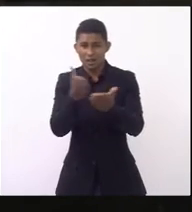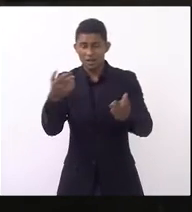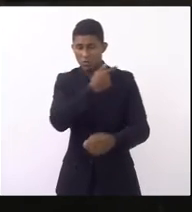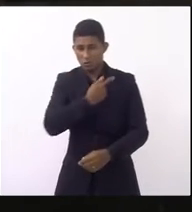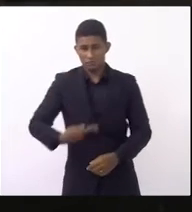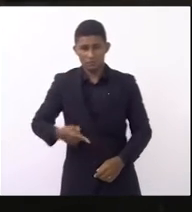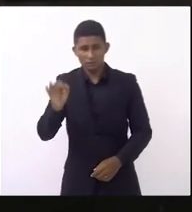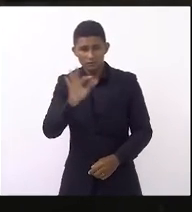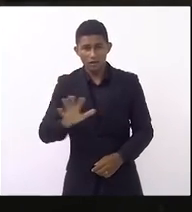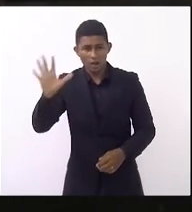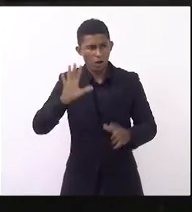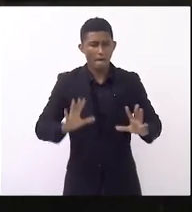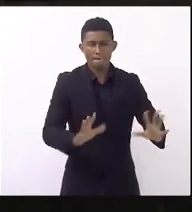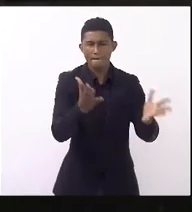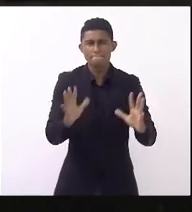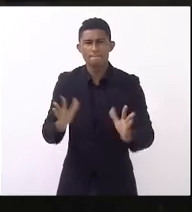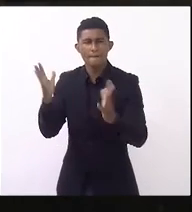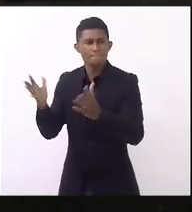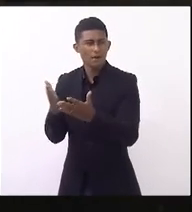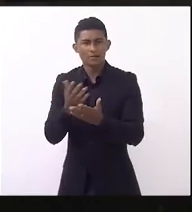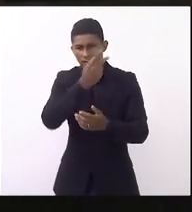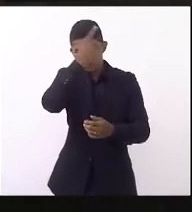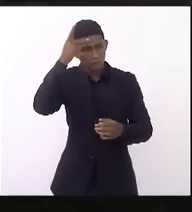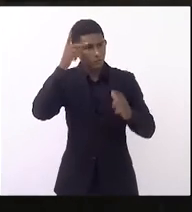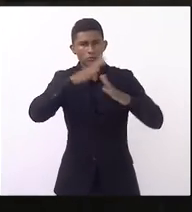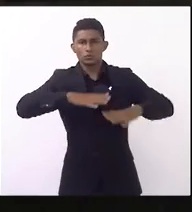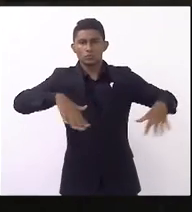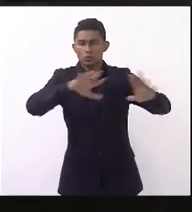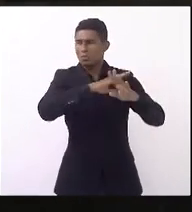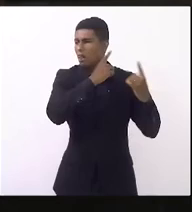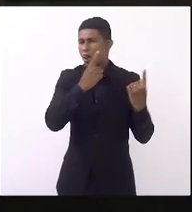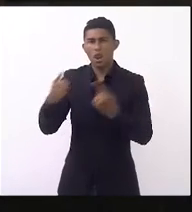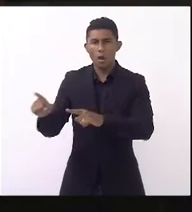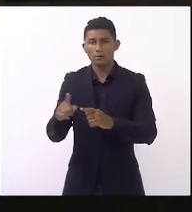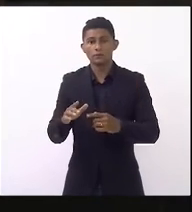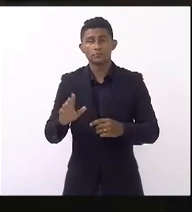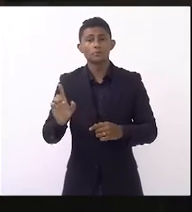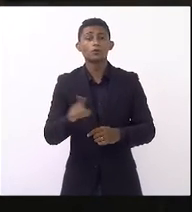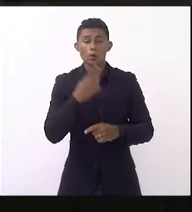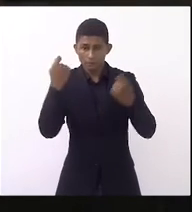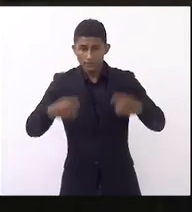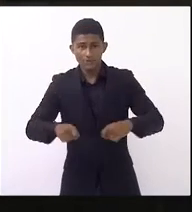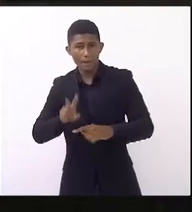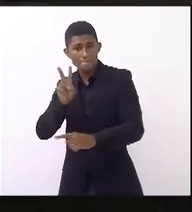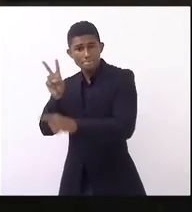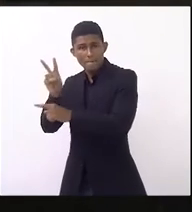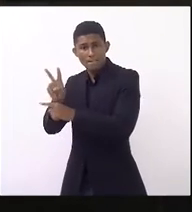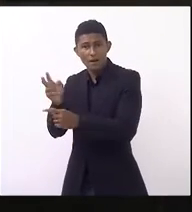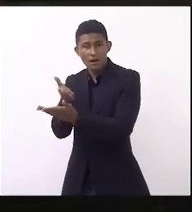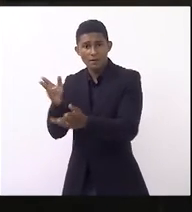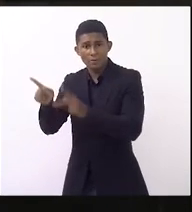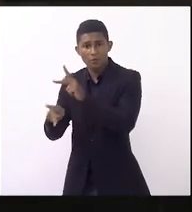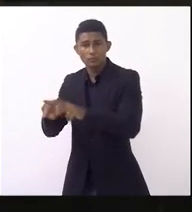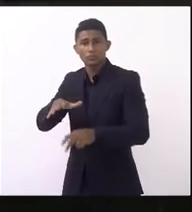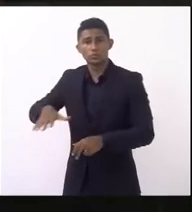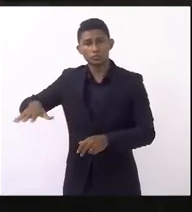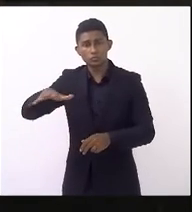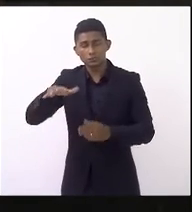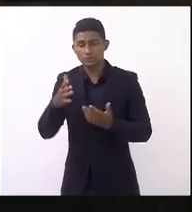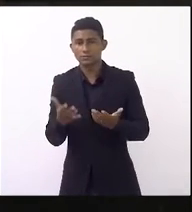a essas comunidades. A gente precisa dizer que precisamos protegê-los de toda forma. Na verdade, senhor